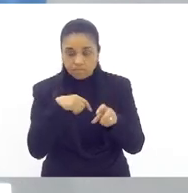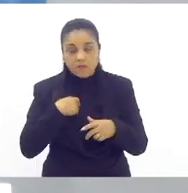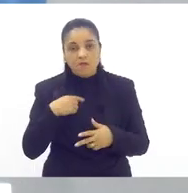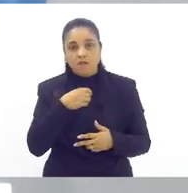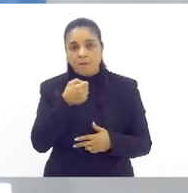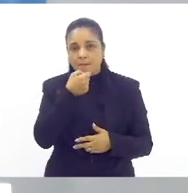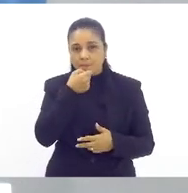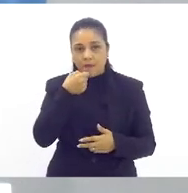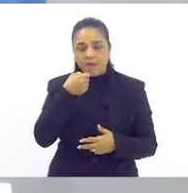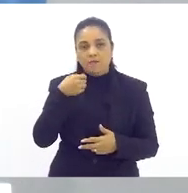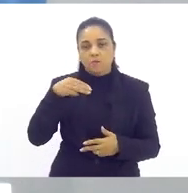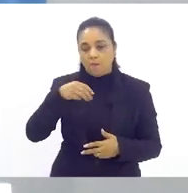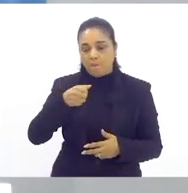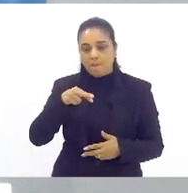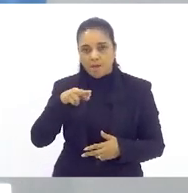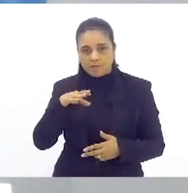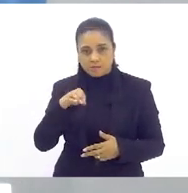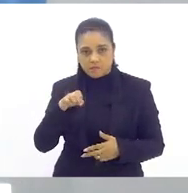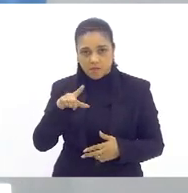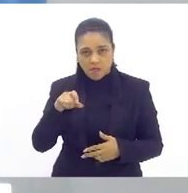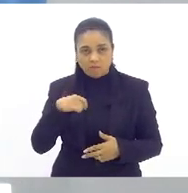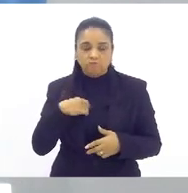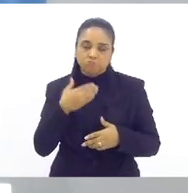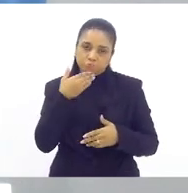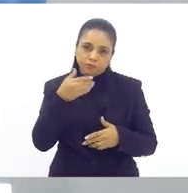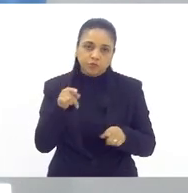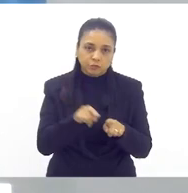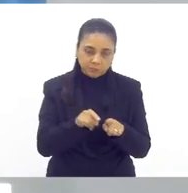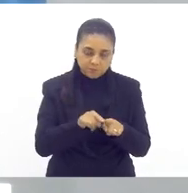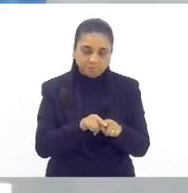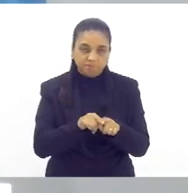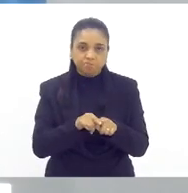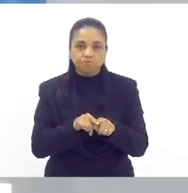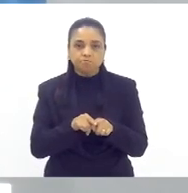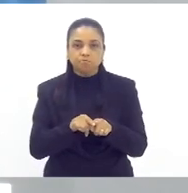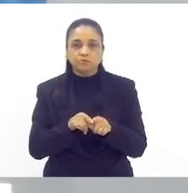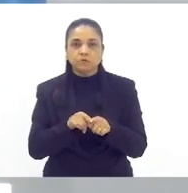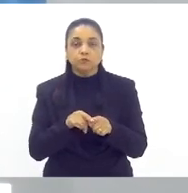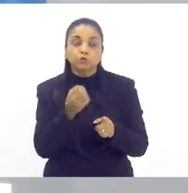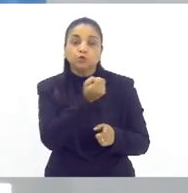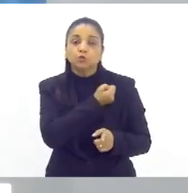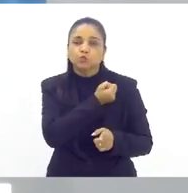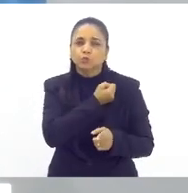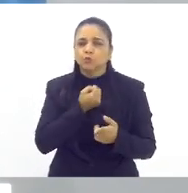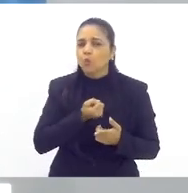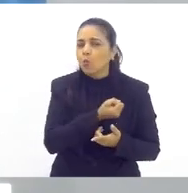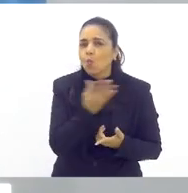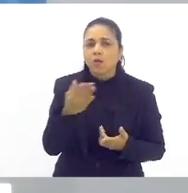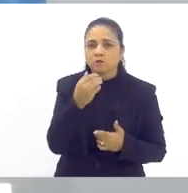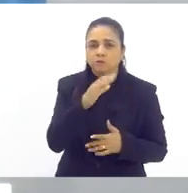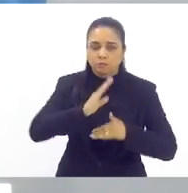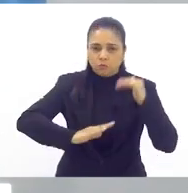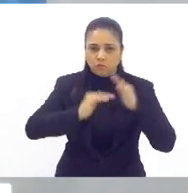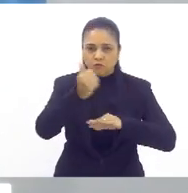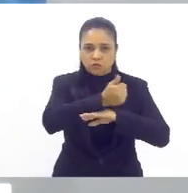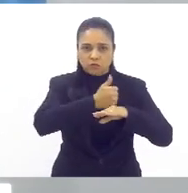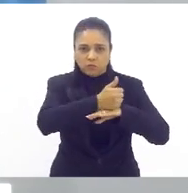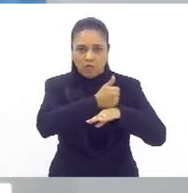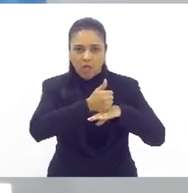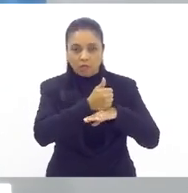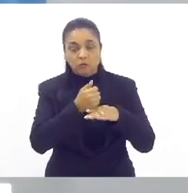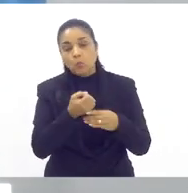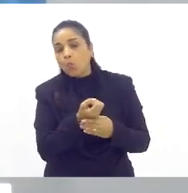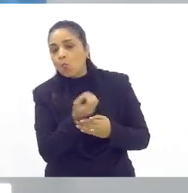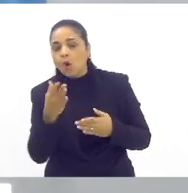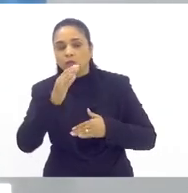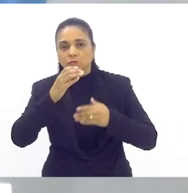Marcelo eu gostaria de pedir também os números de quantos profissionais nós temos e quantos desses são